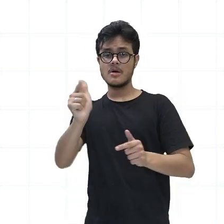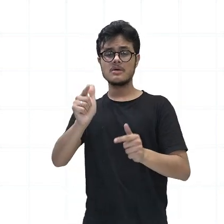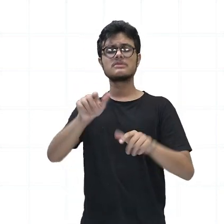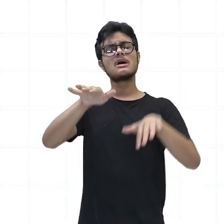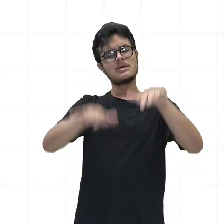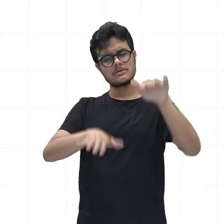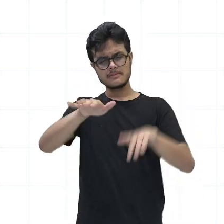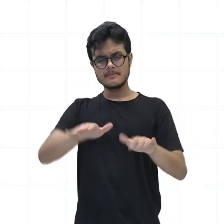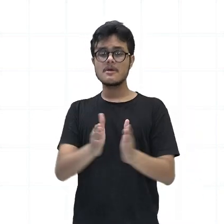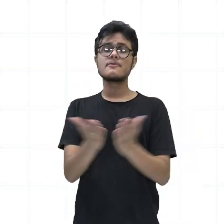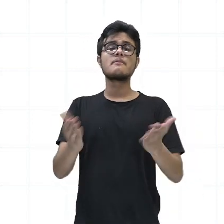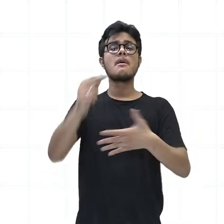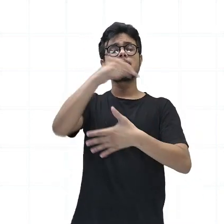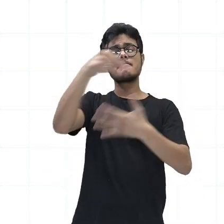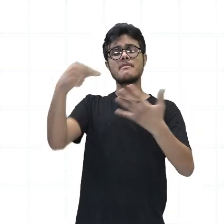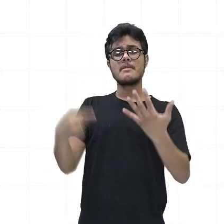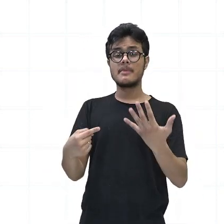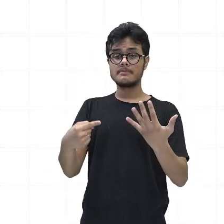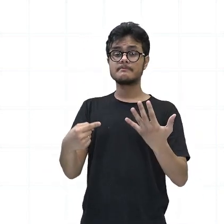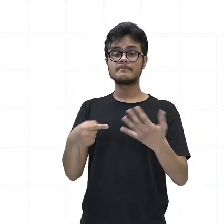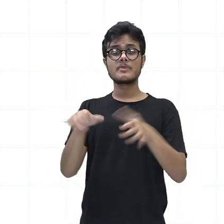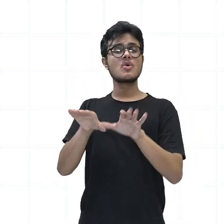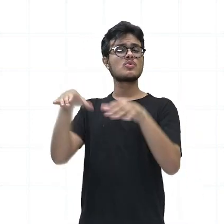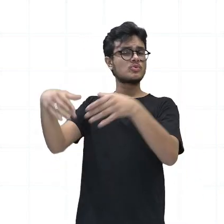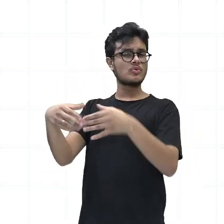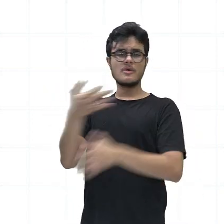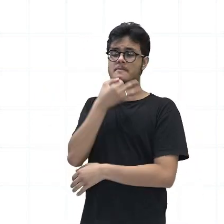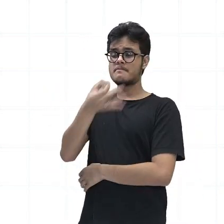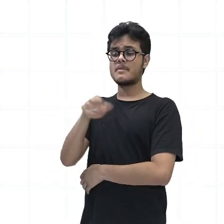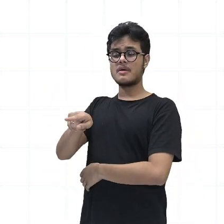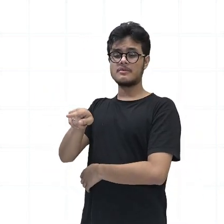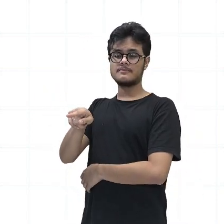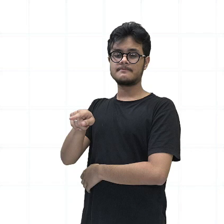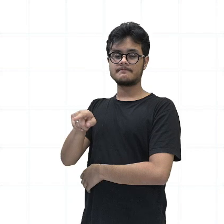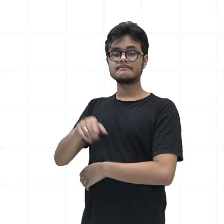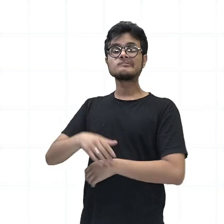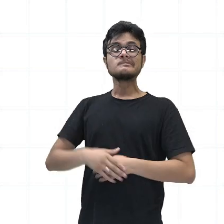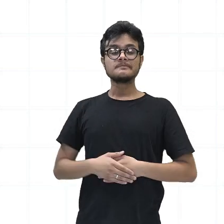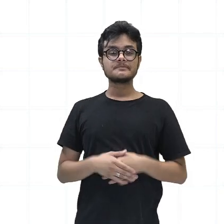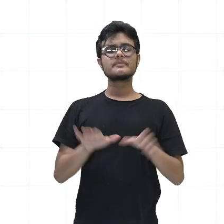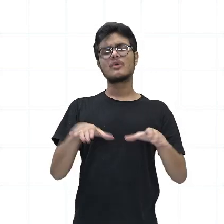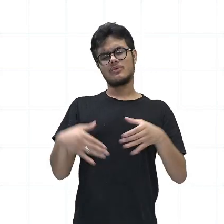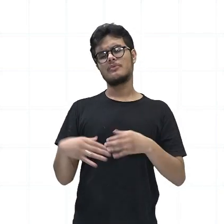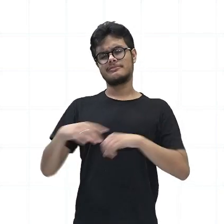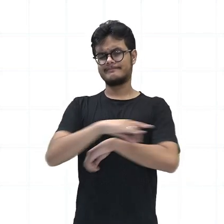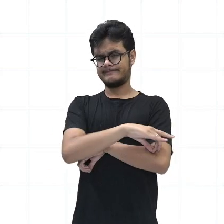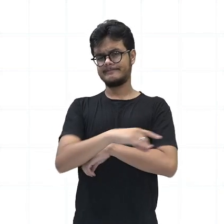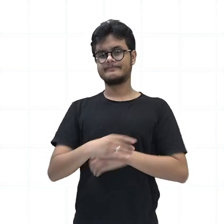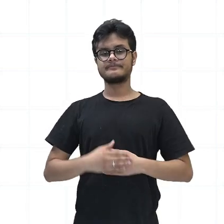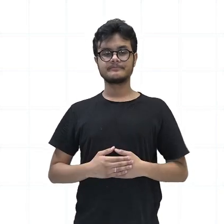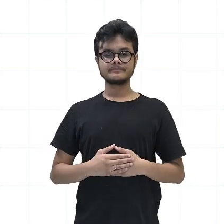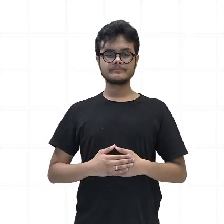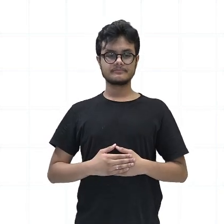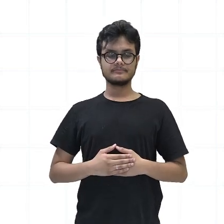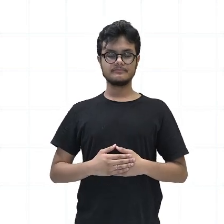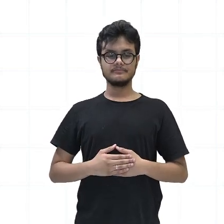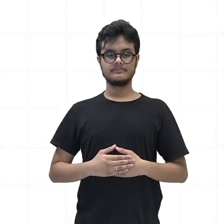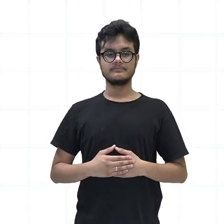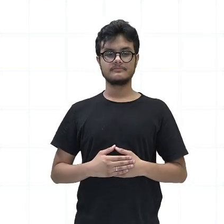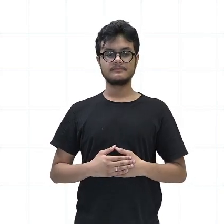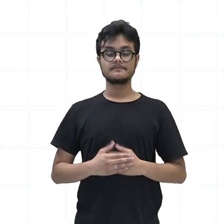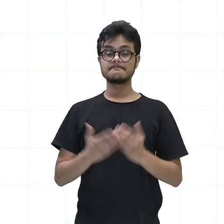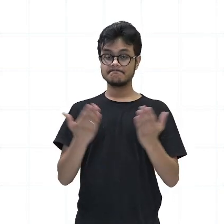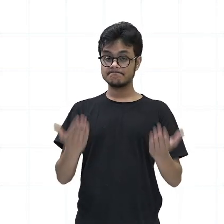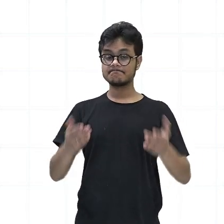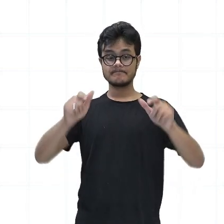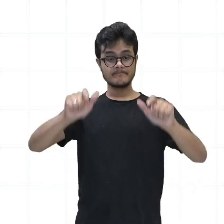e das escolhas criativas da equipe de design. Continuando sobre o cenário. Além